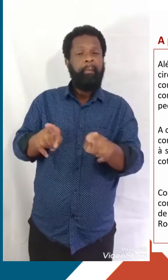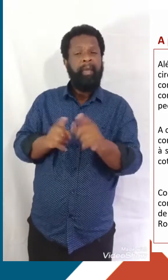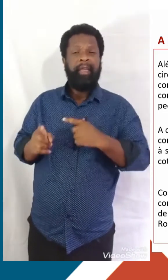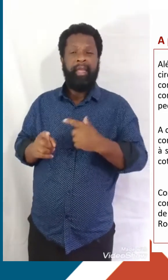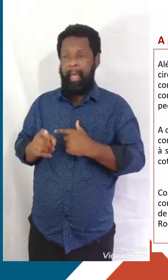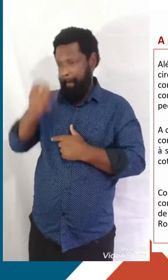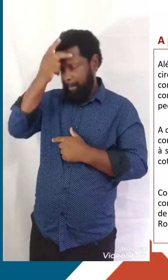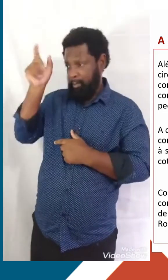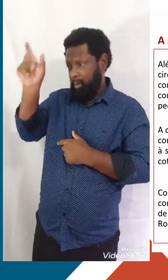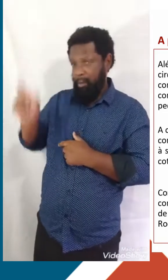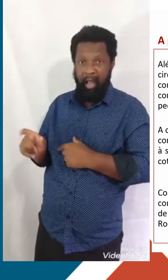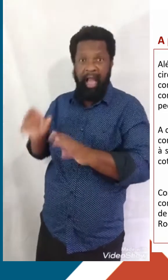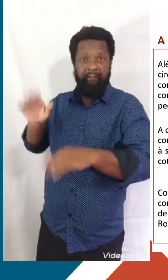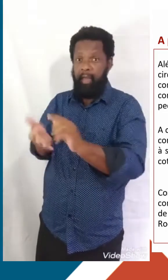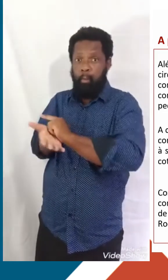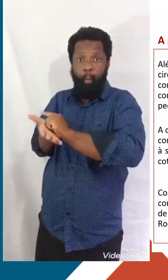ou de nenhum personagem,